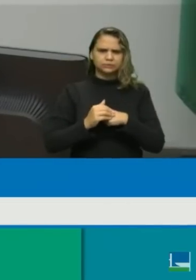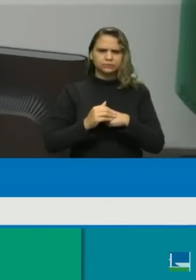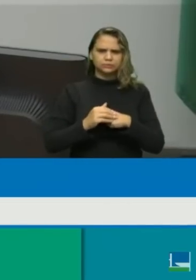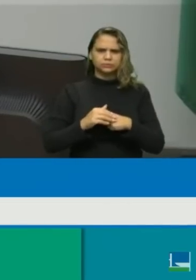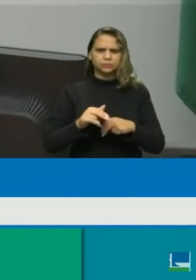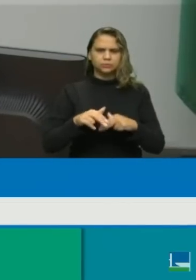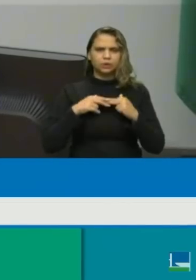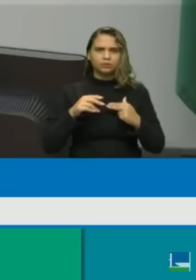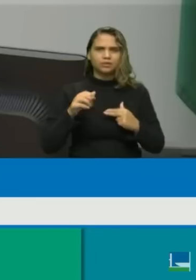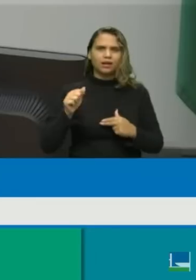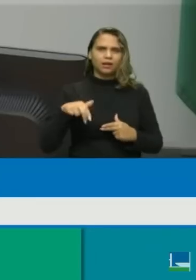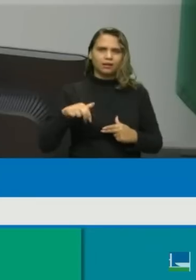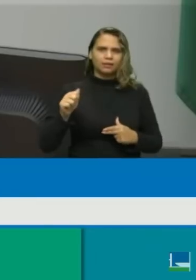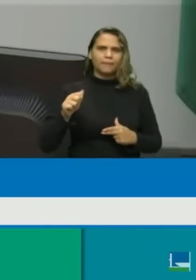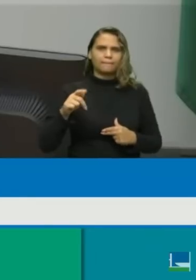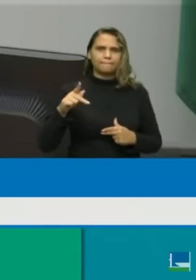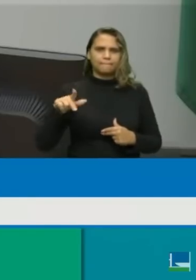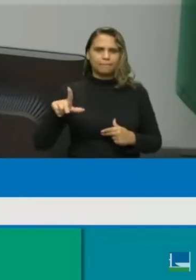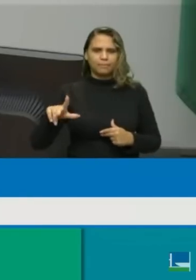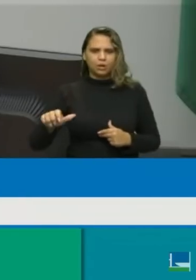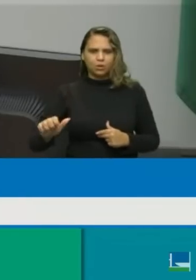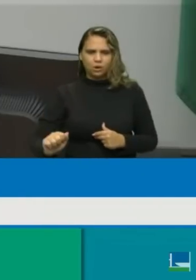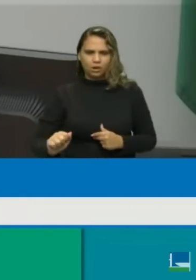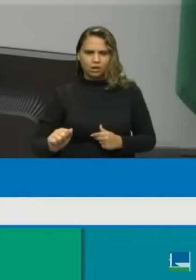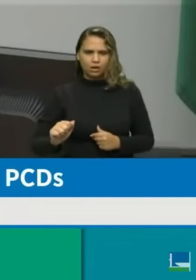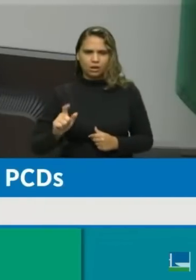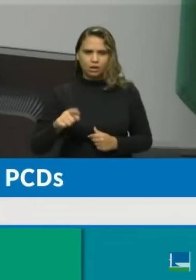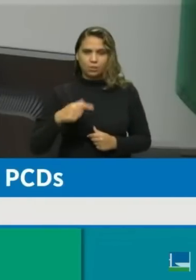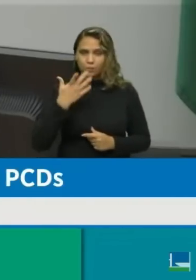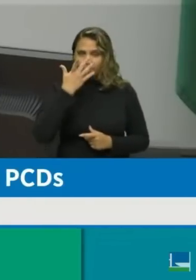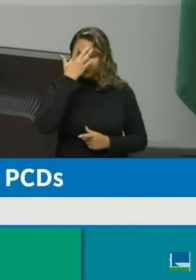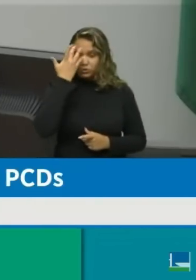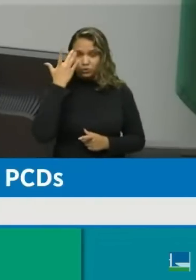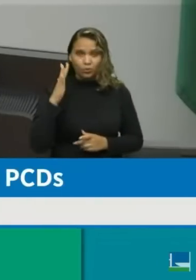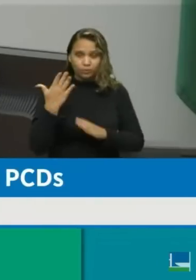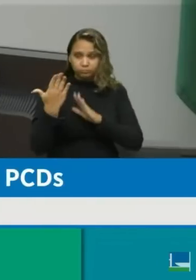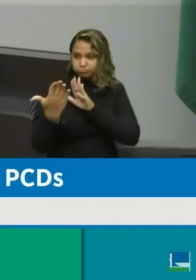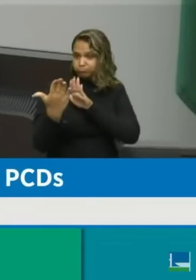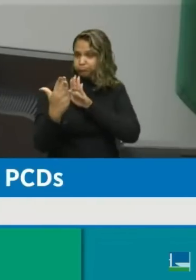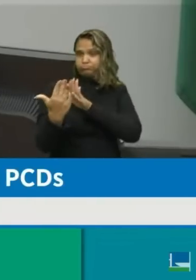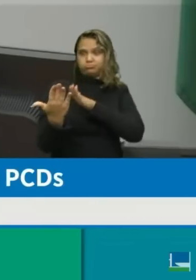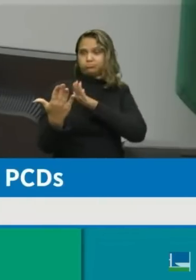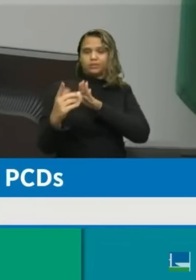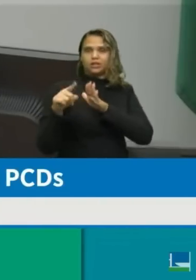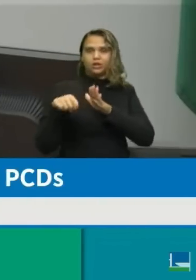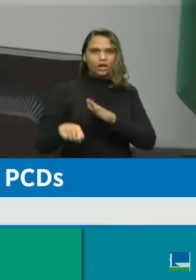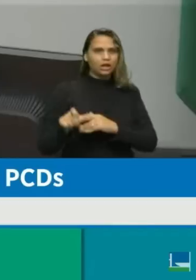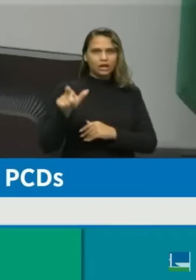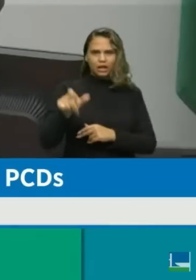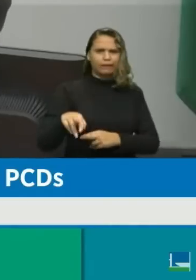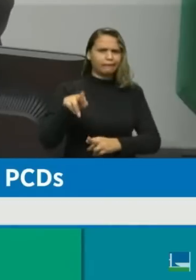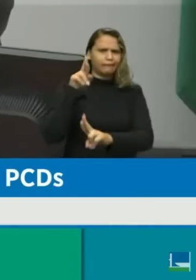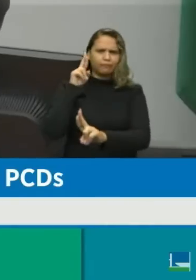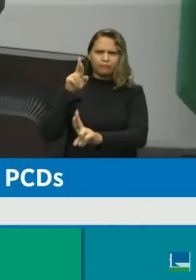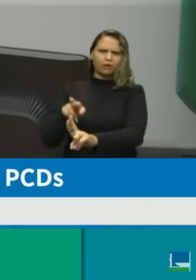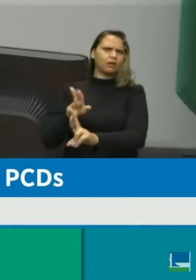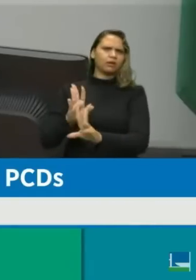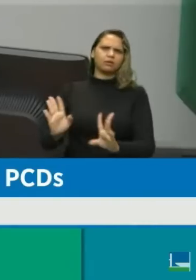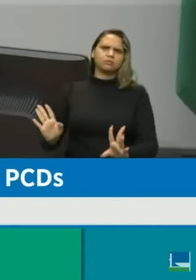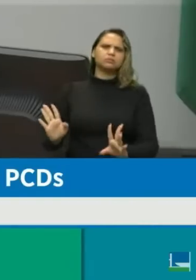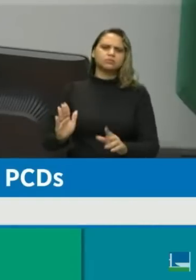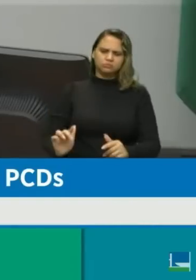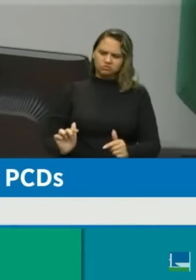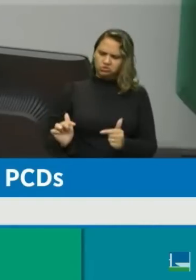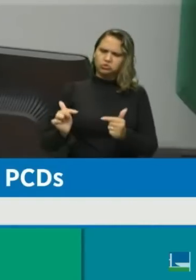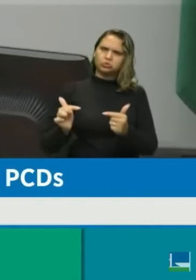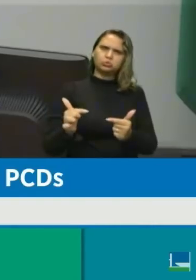que é uma pessoa que eu me espelho. Eu tenho a secretária Ana Paula Feminella como meu espelho de